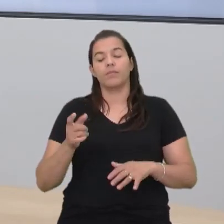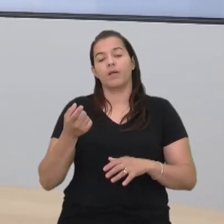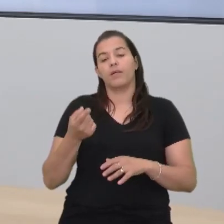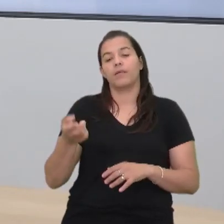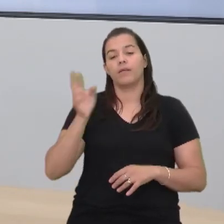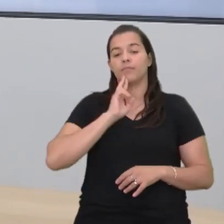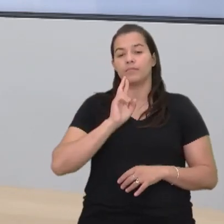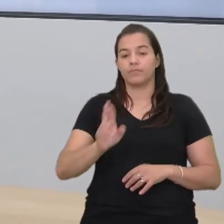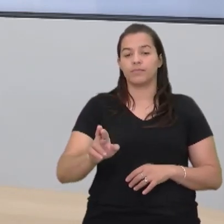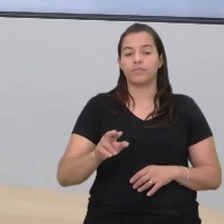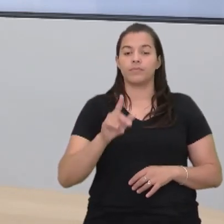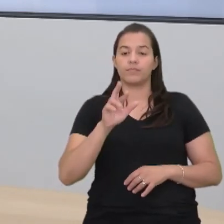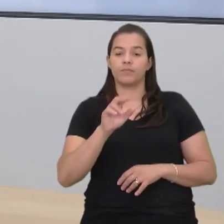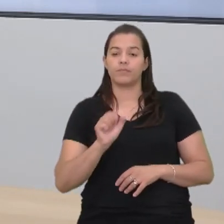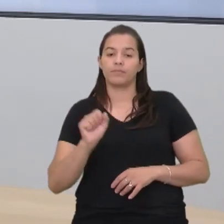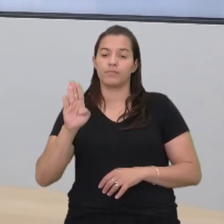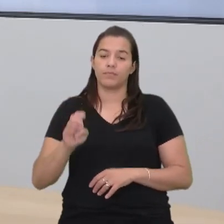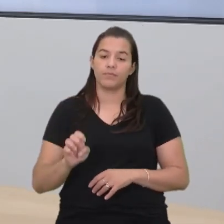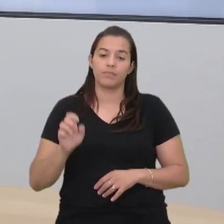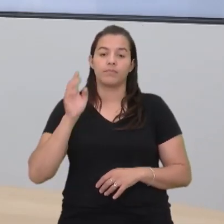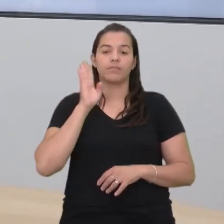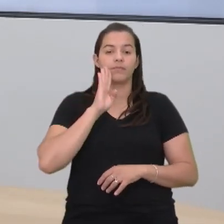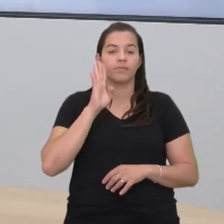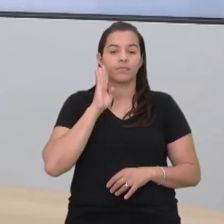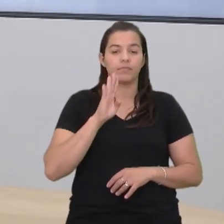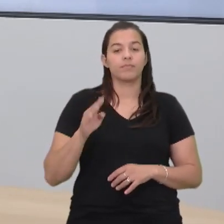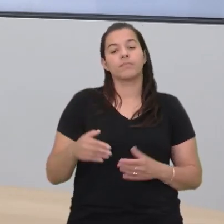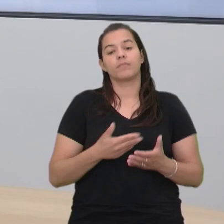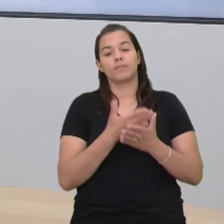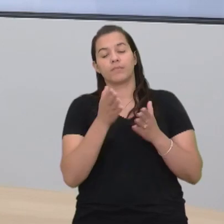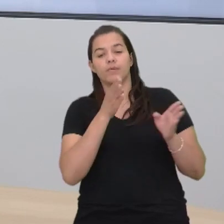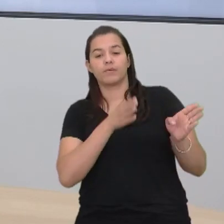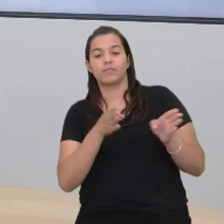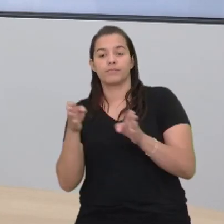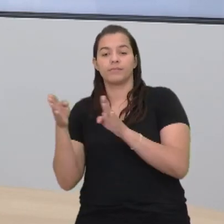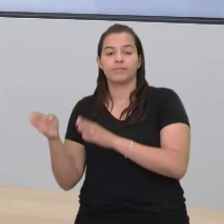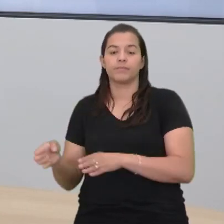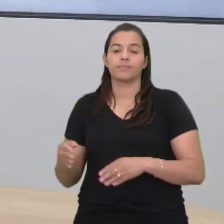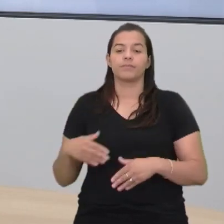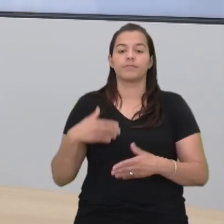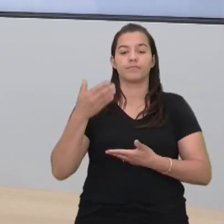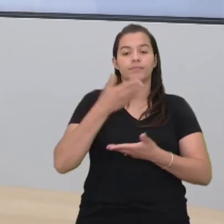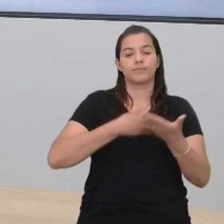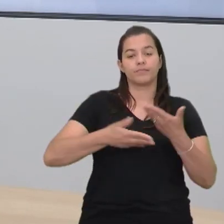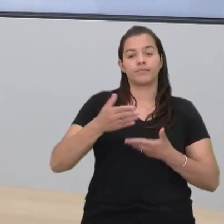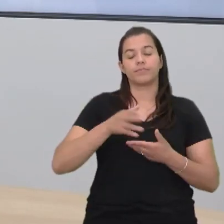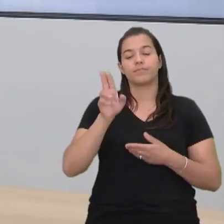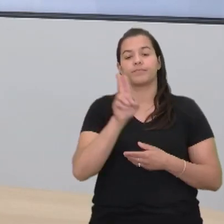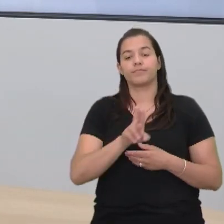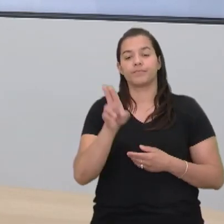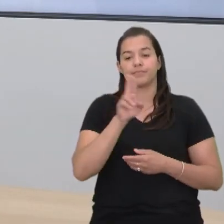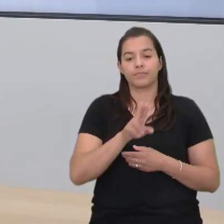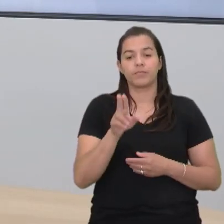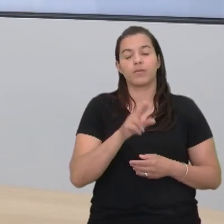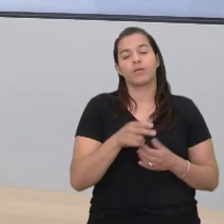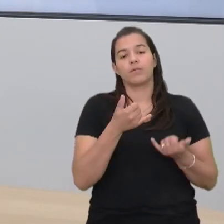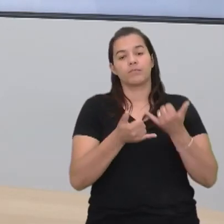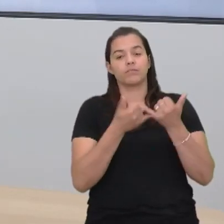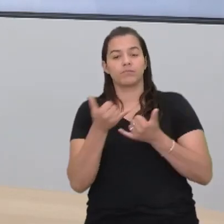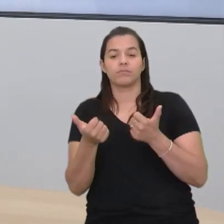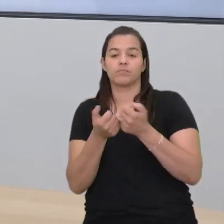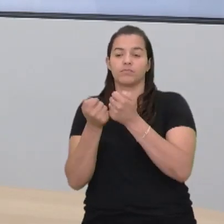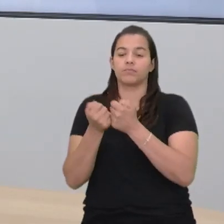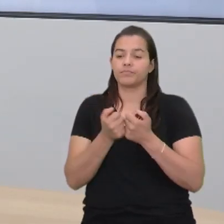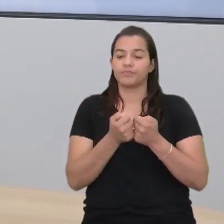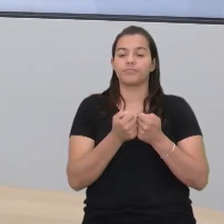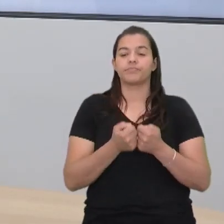personagem fala, Roberta, que nome legal. Você consegue fazer esse tipo de programação. Então, fazer uma interação entre o usuário e a pessoa que está programando. Como se